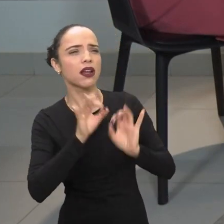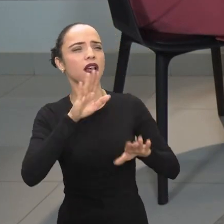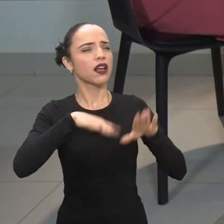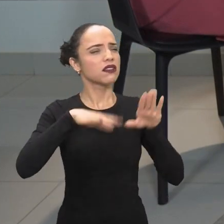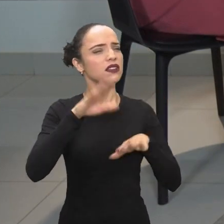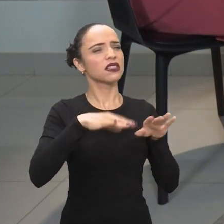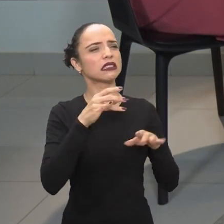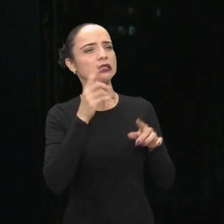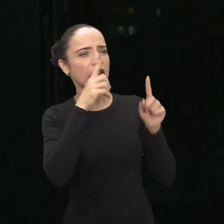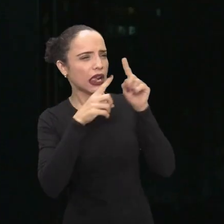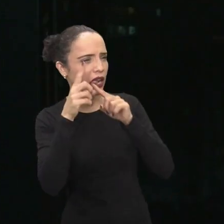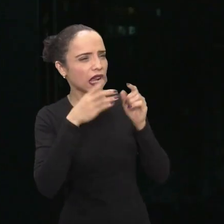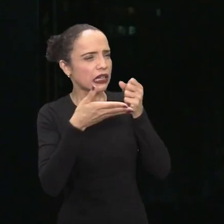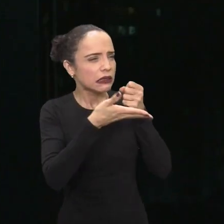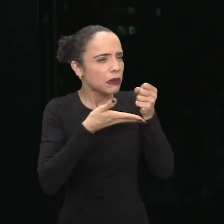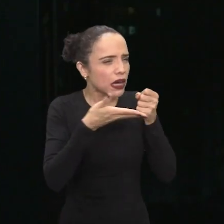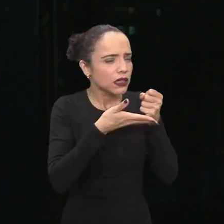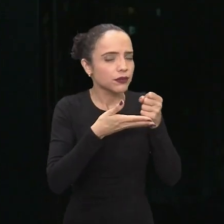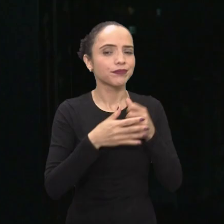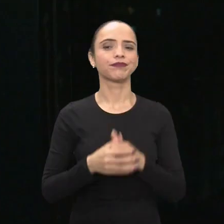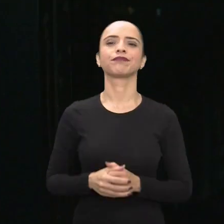planos muitas vezes genéricos